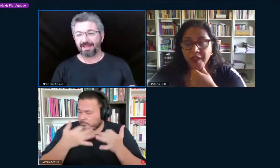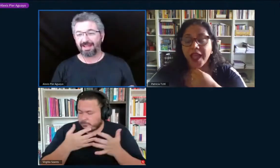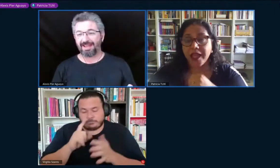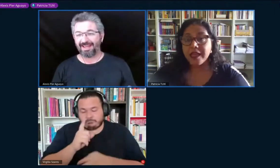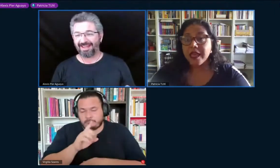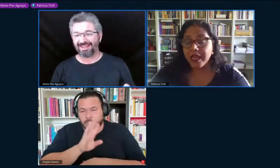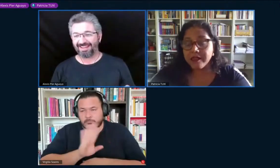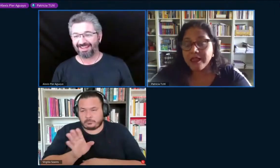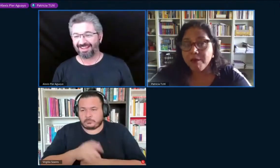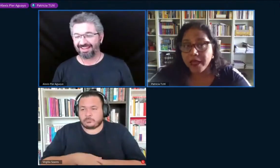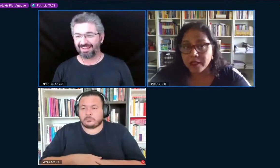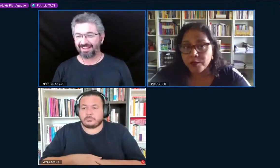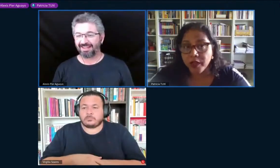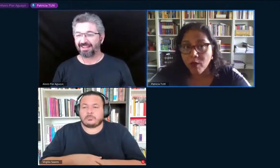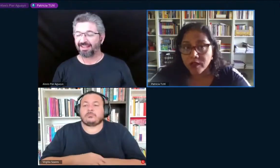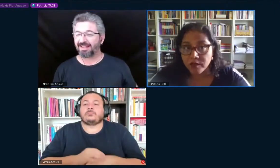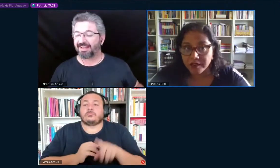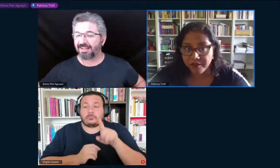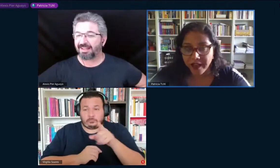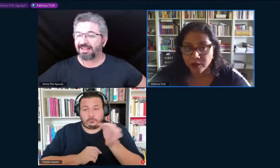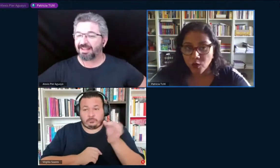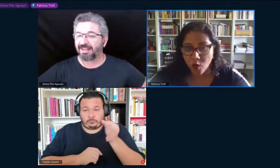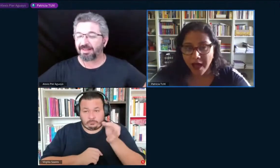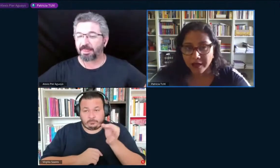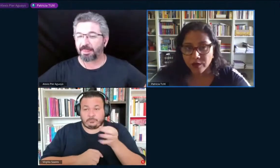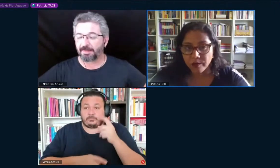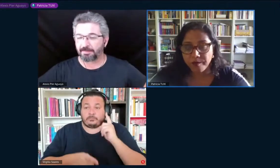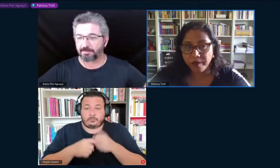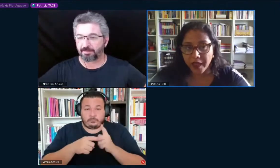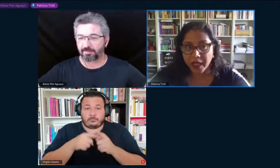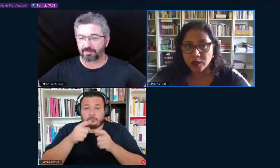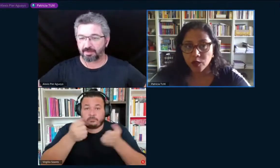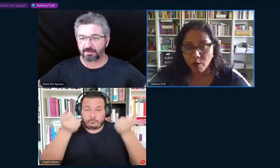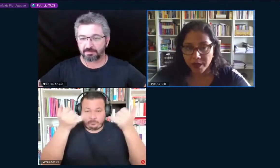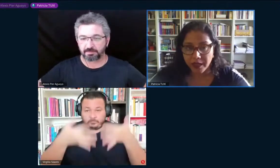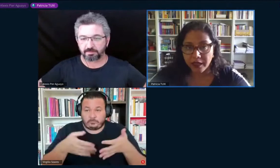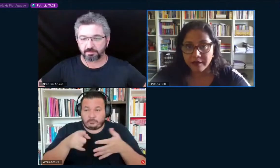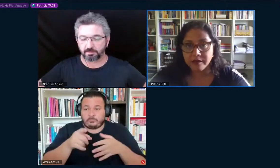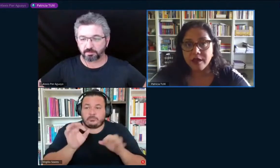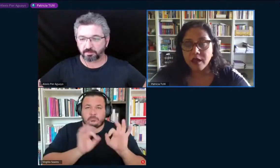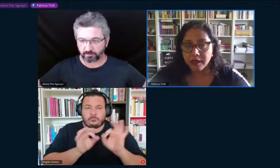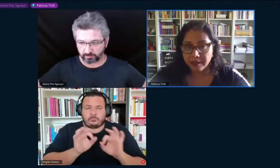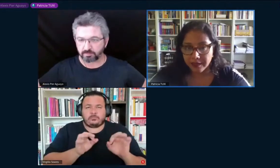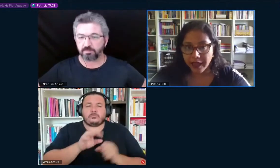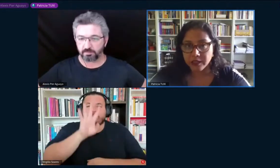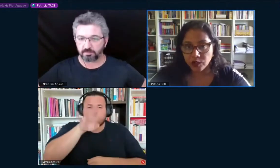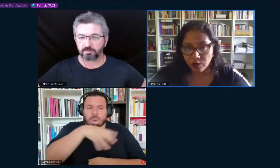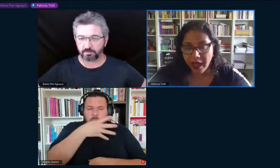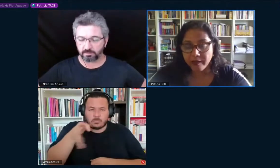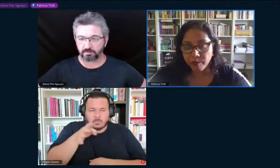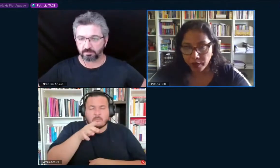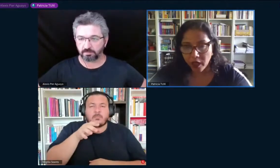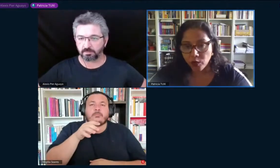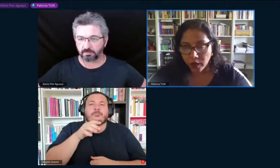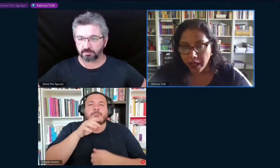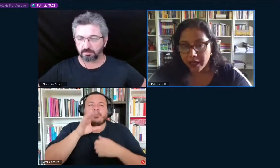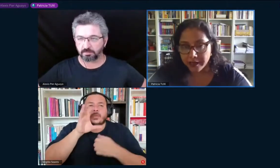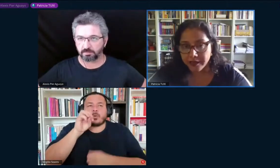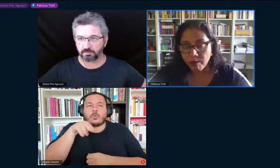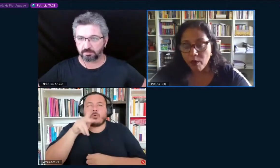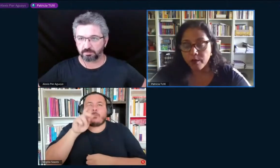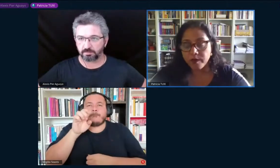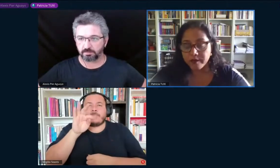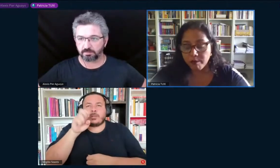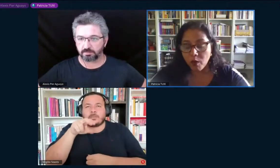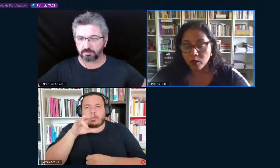mesmo. Exatamente, porque quando você faz o quadro, né, de competências, que você traz intitulado, e por que, que eu